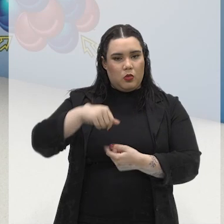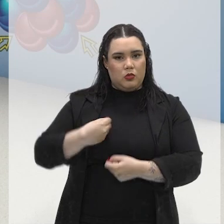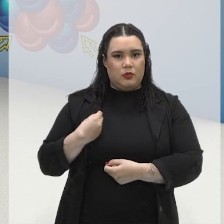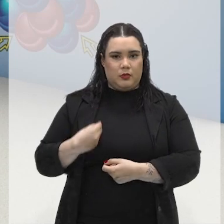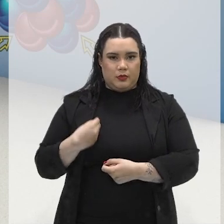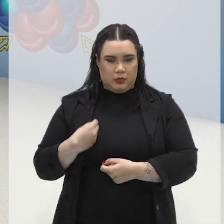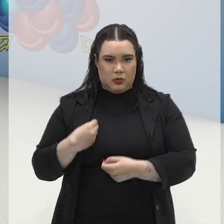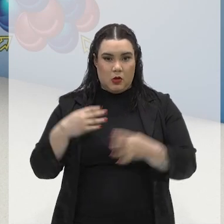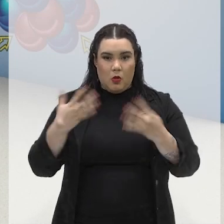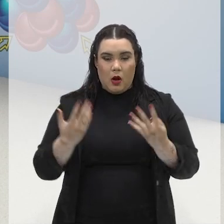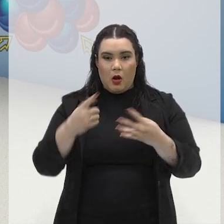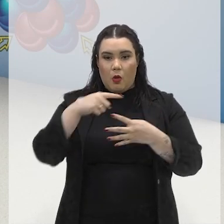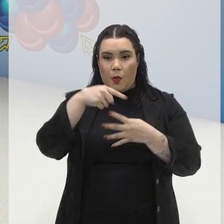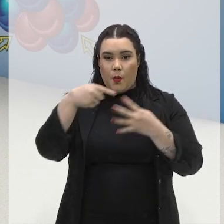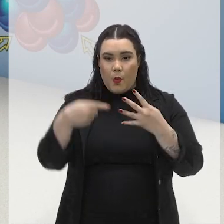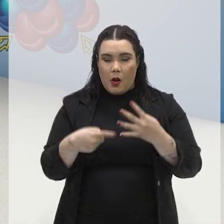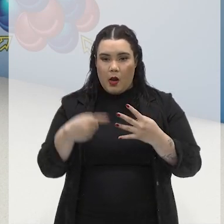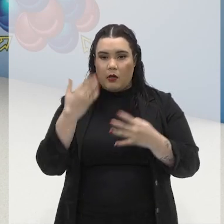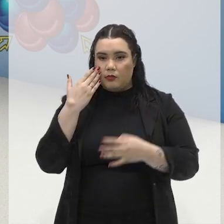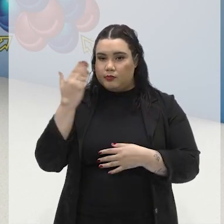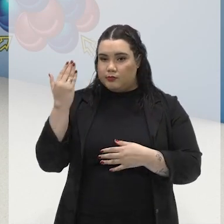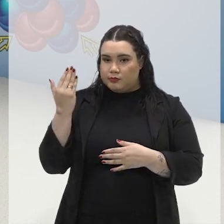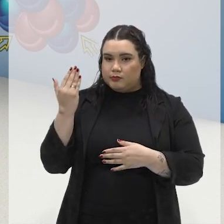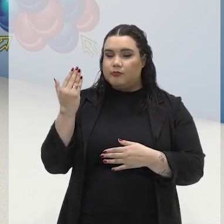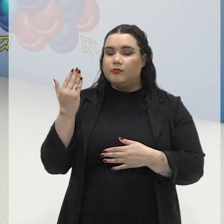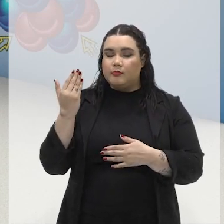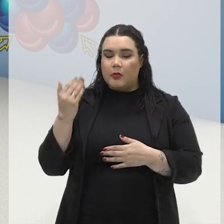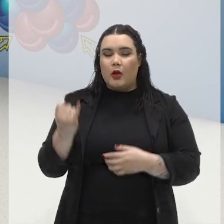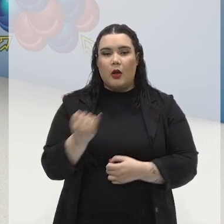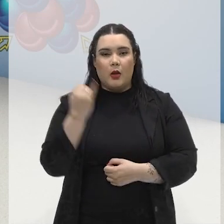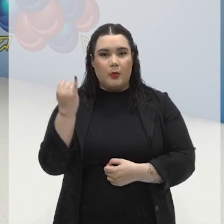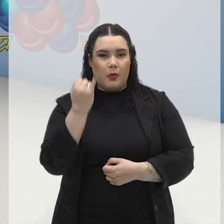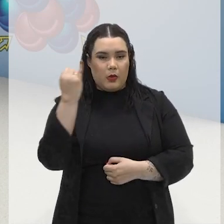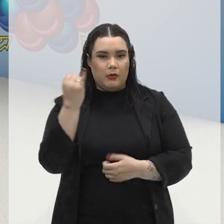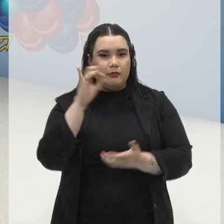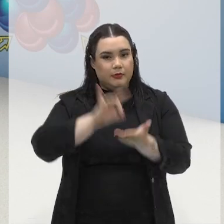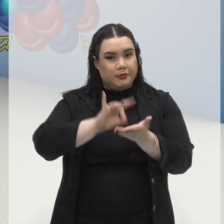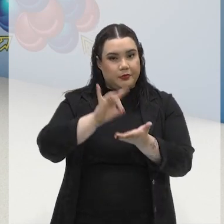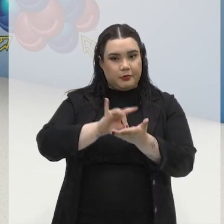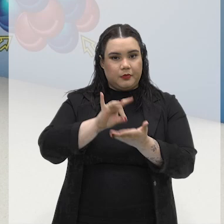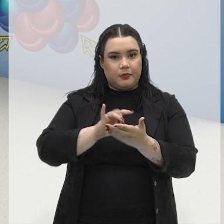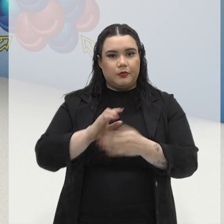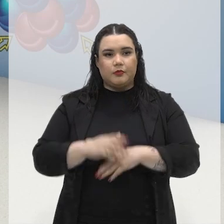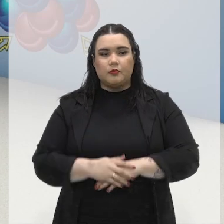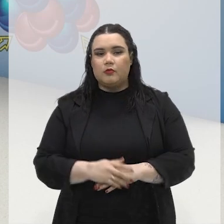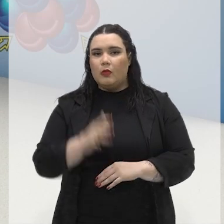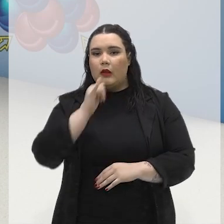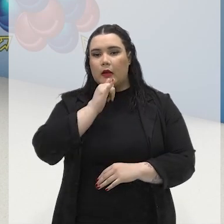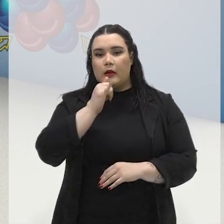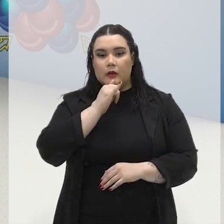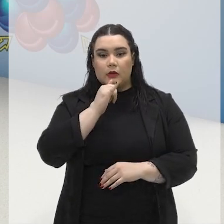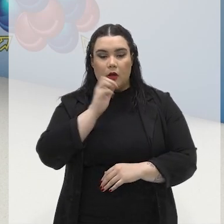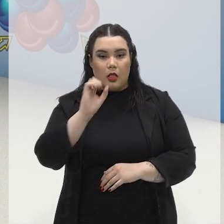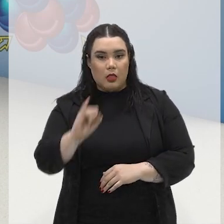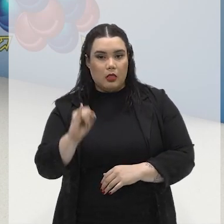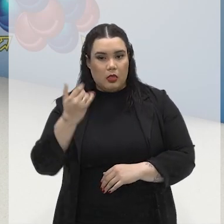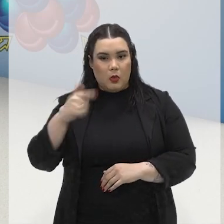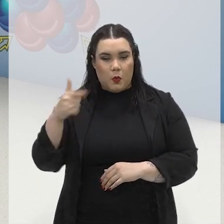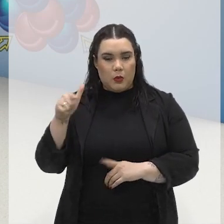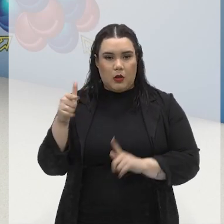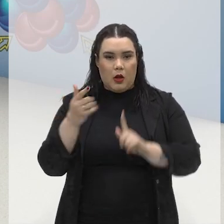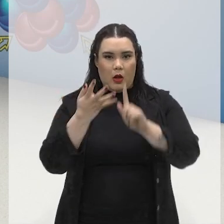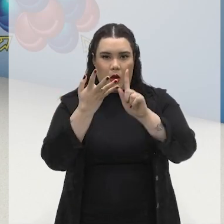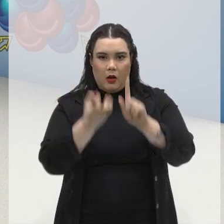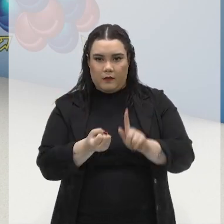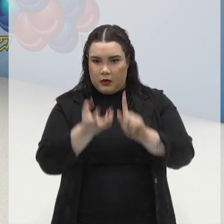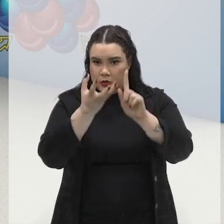Cada uma delas tem uma extrema importância. Por exemplo, se nós não tivéssemos a força gravitacional,